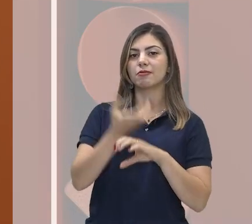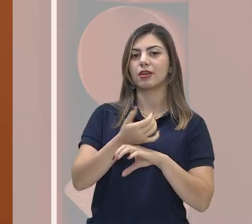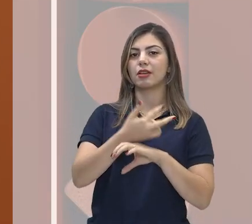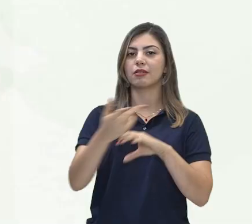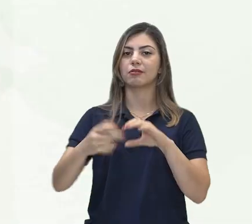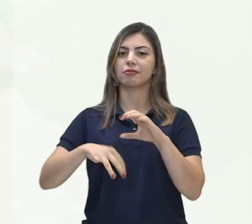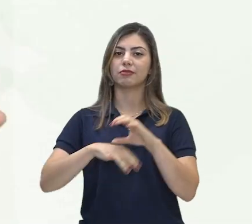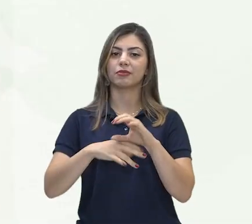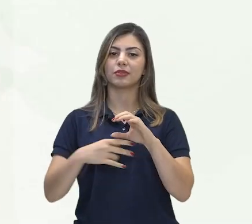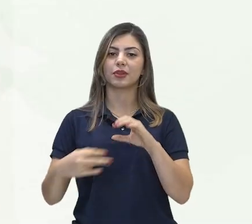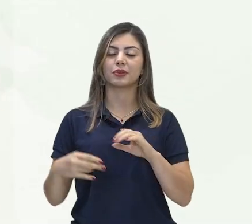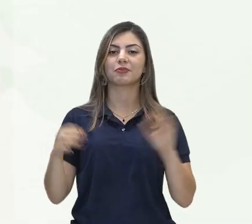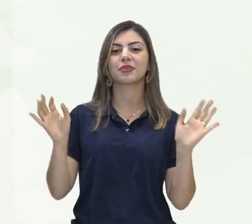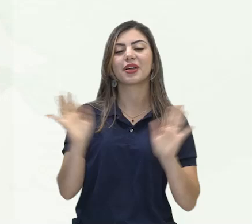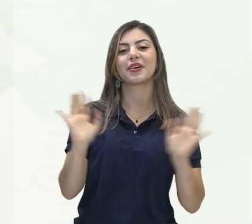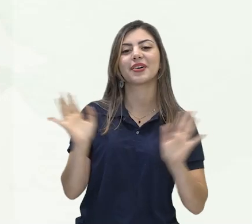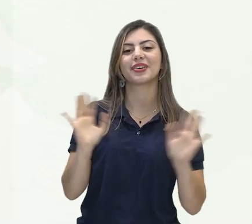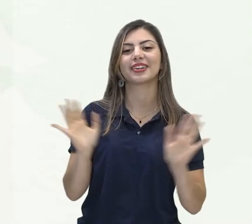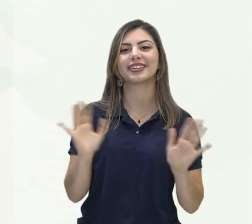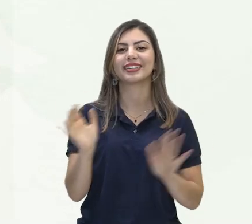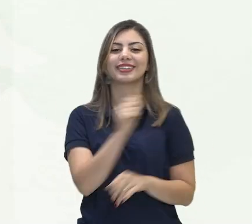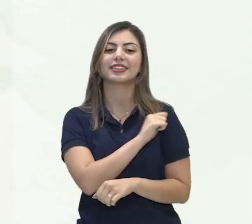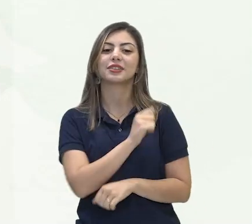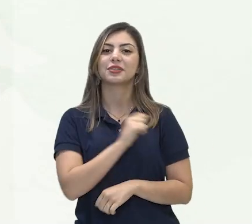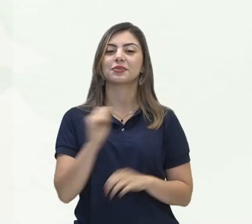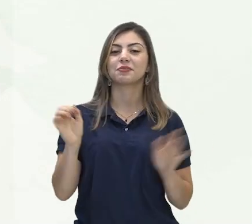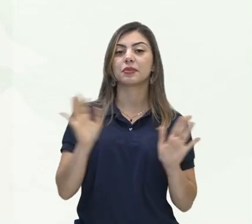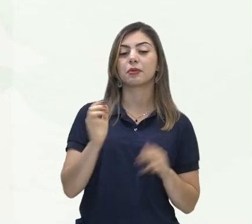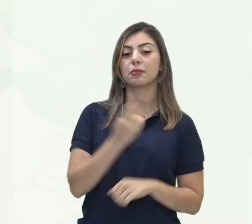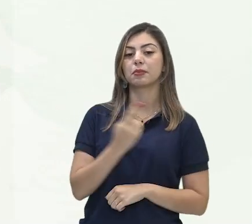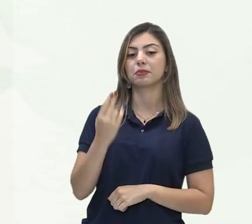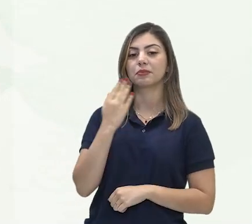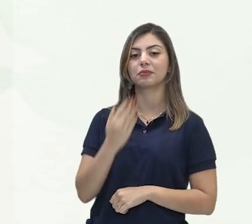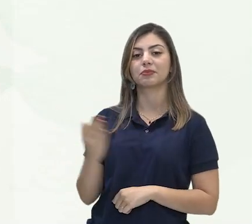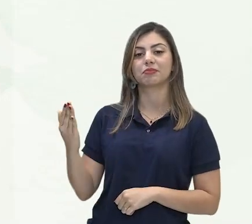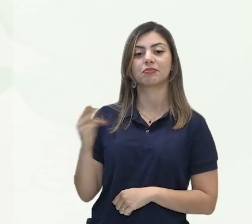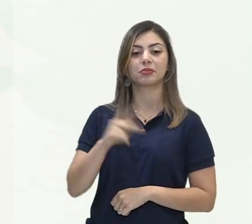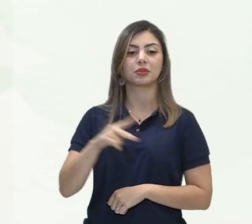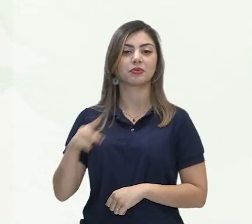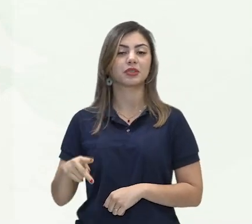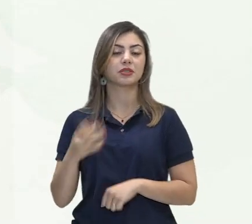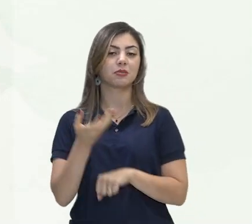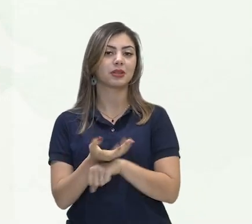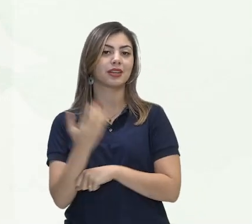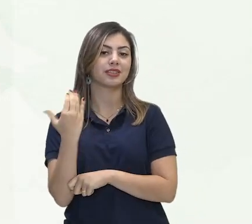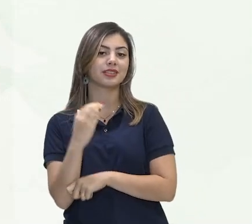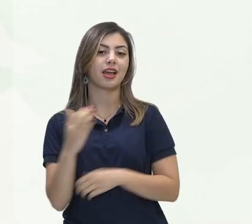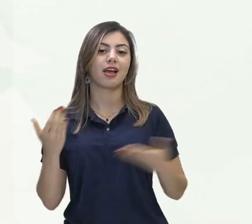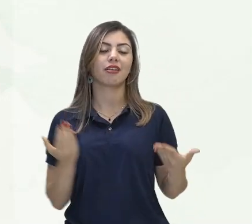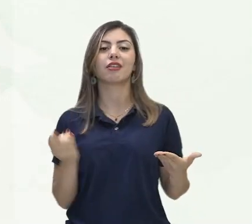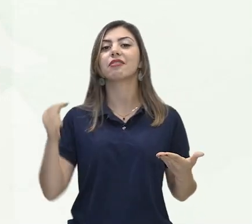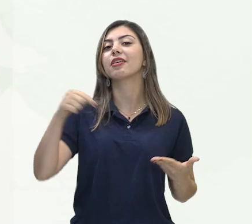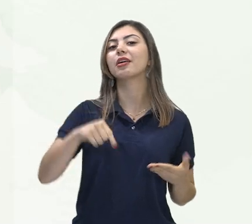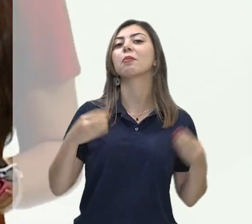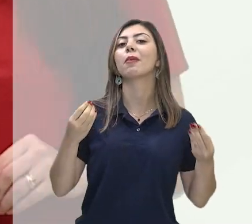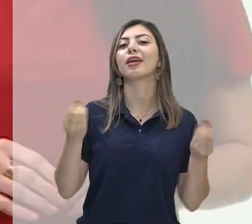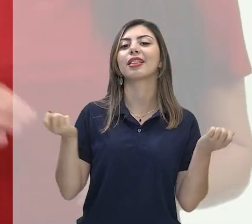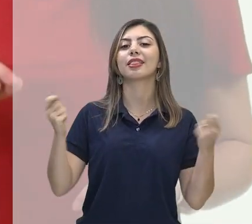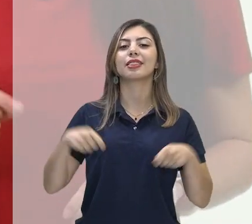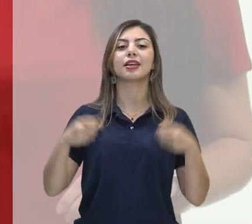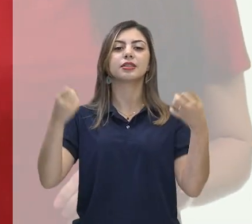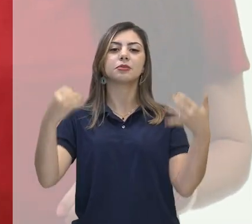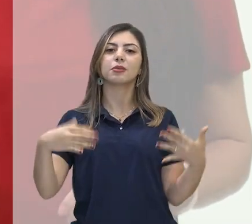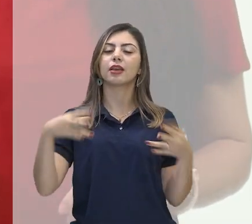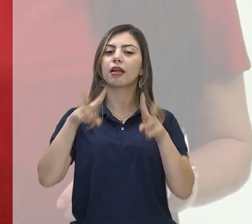região. Olá, alunos, tudo bem? Eu sou a professora Manuela Cerejo, professora de Ciências, e estou aqui para falar para vocês